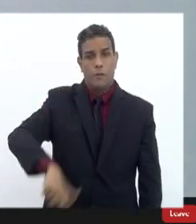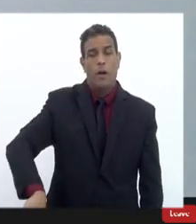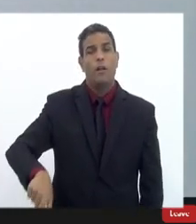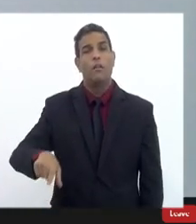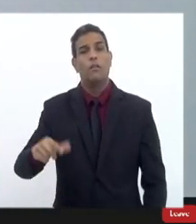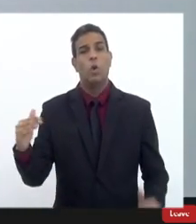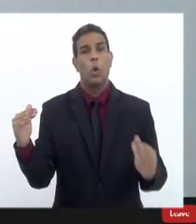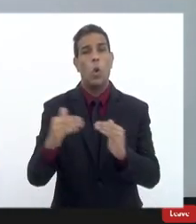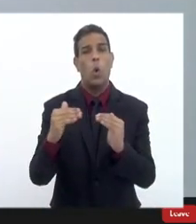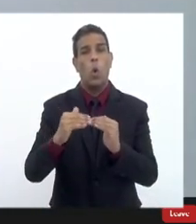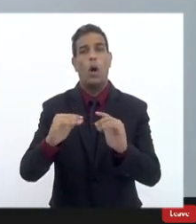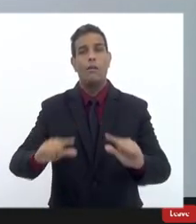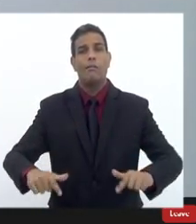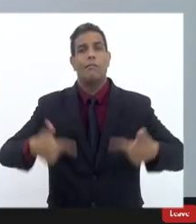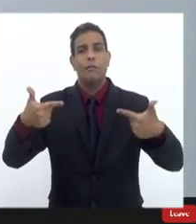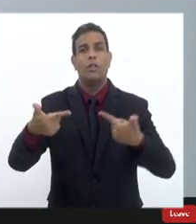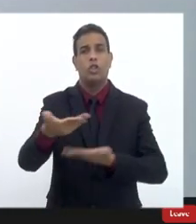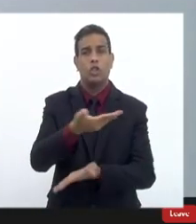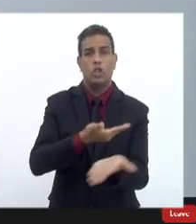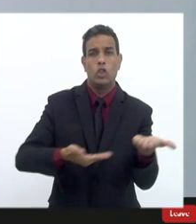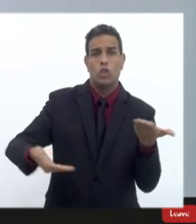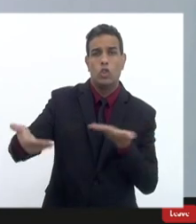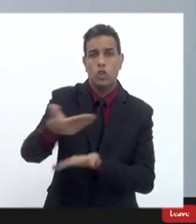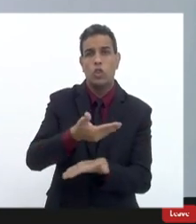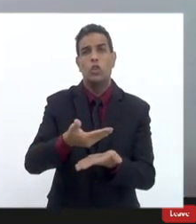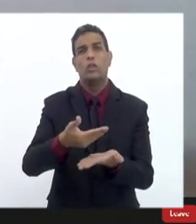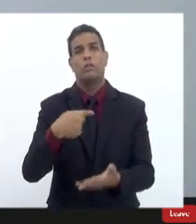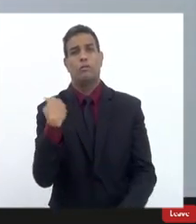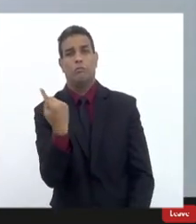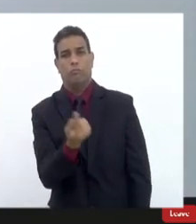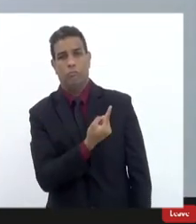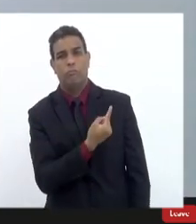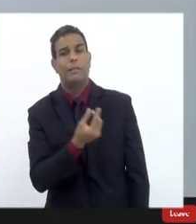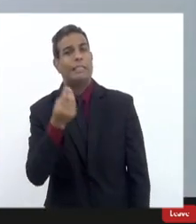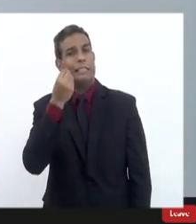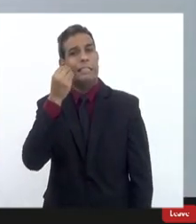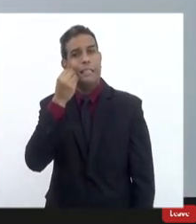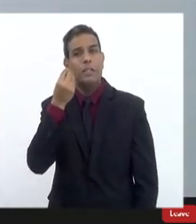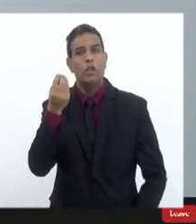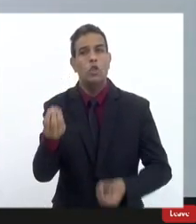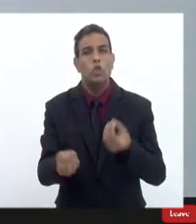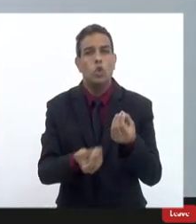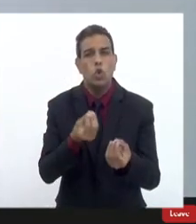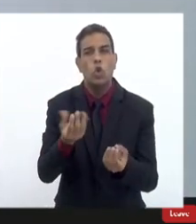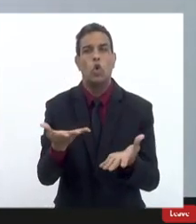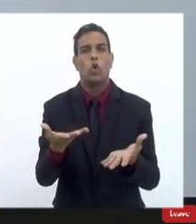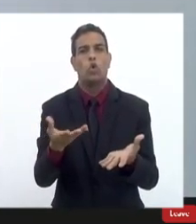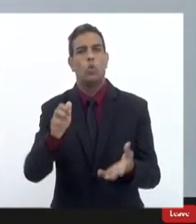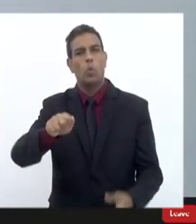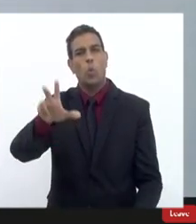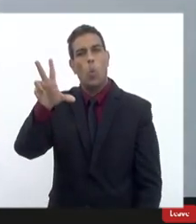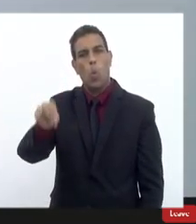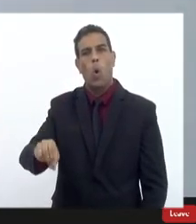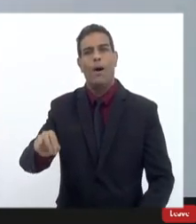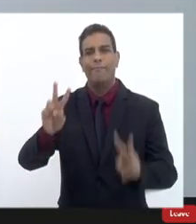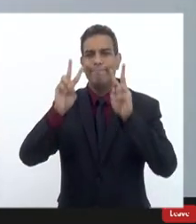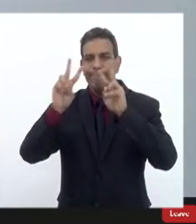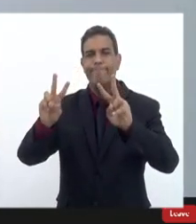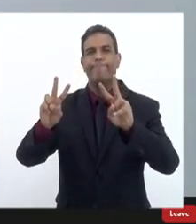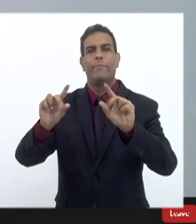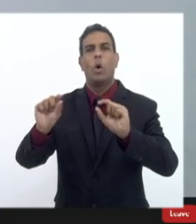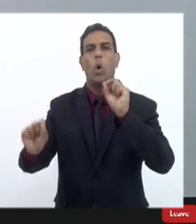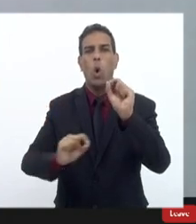falou da postura dialógica que a gente também tomando, né? Que, de fato, vem atendendo as necessidades dos estudantes, nos atendeu